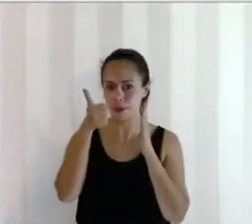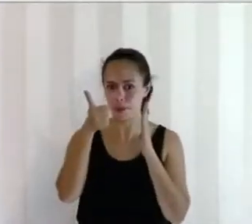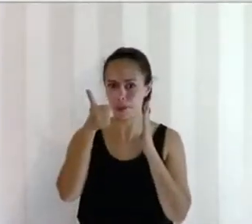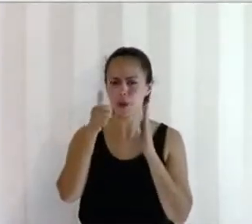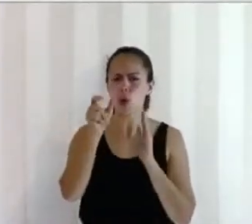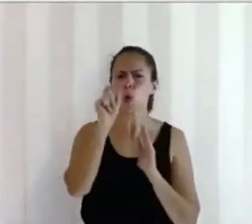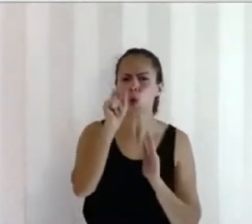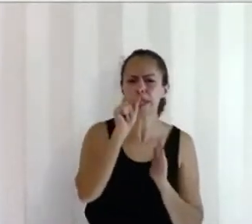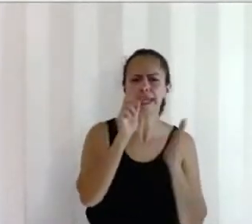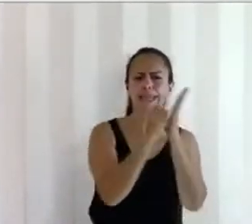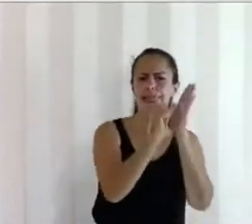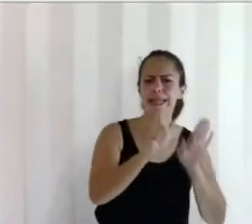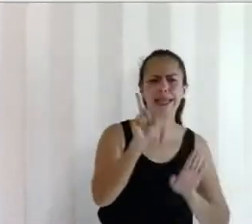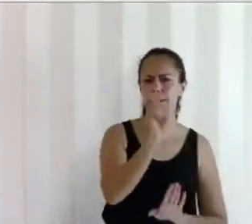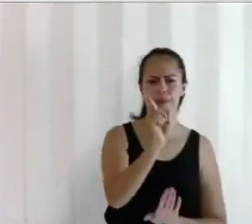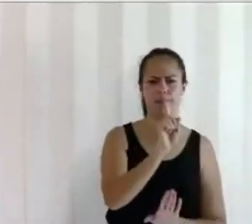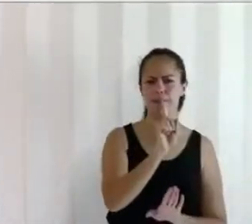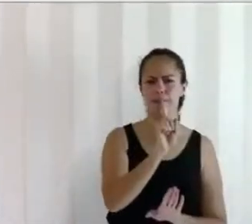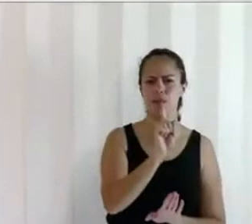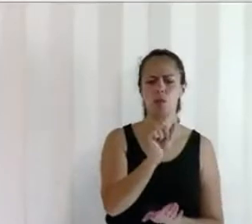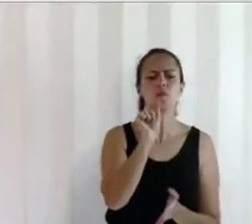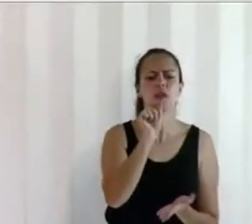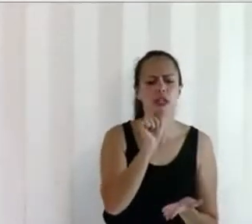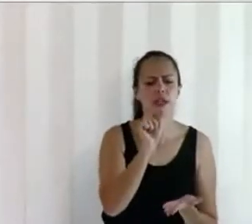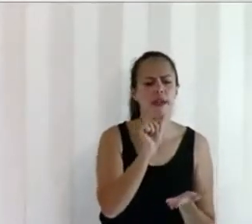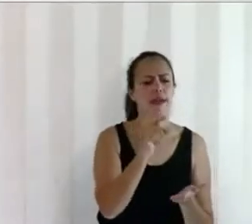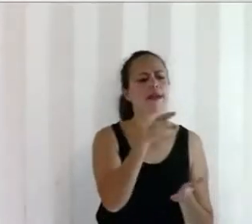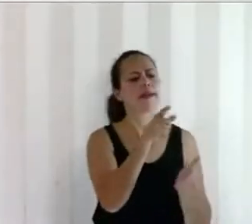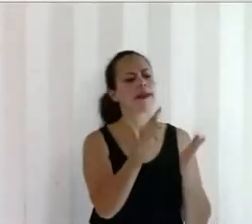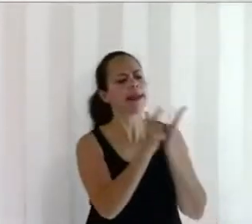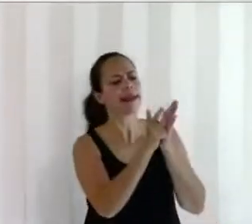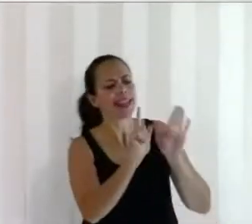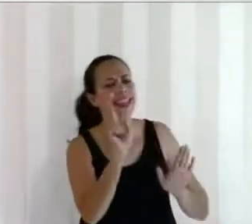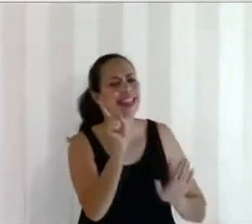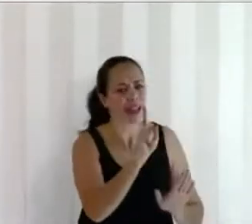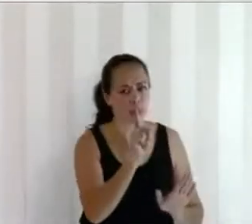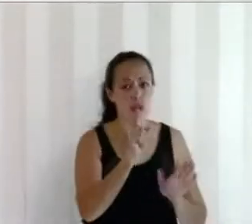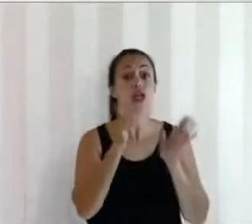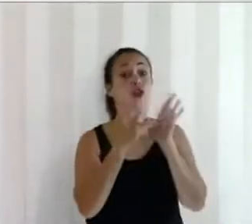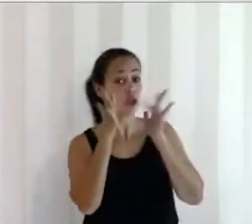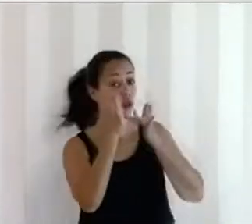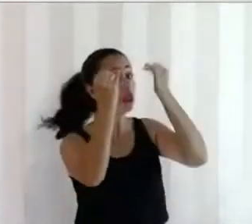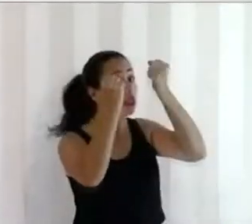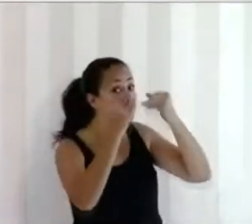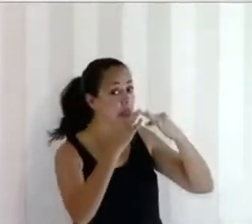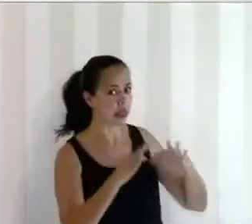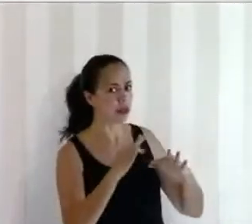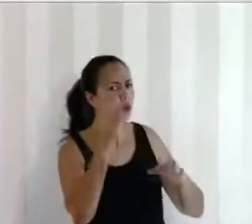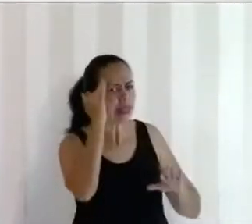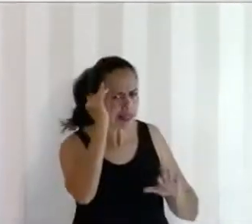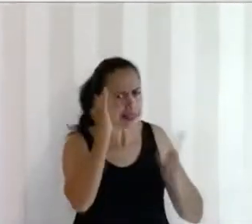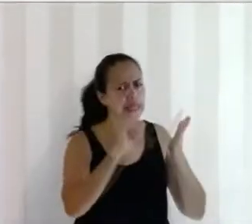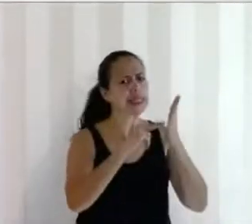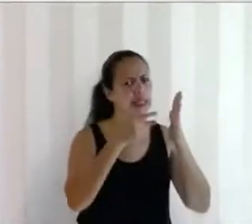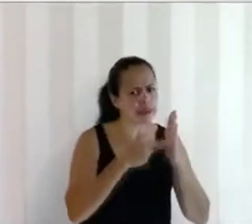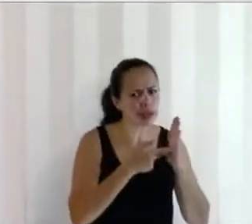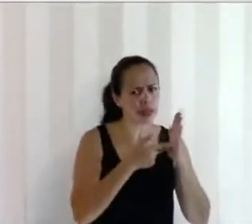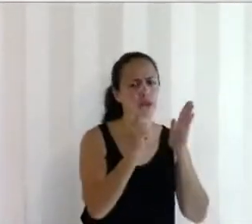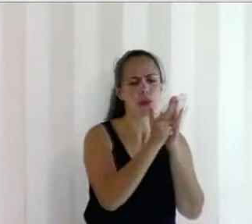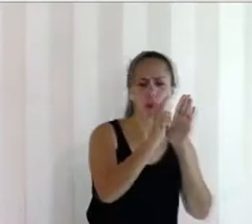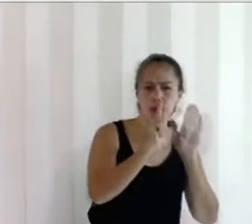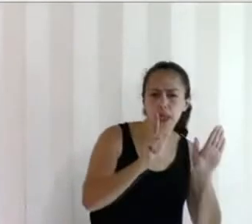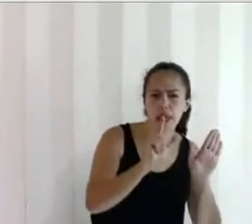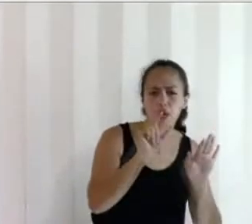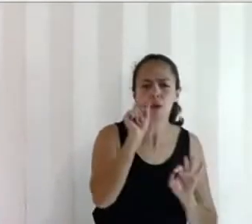lei aqui, né? O que não é lei para Jesus? Meus irmãos, Sermão